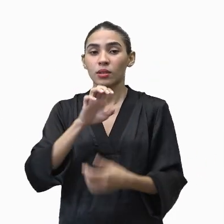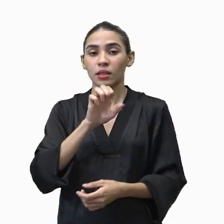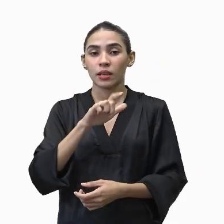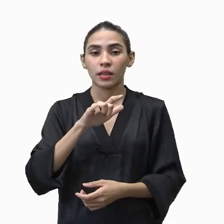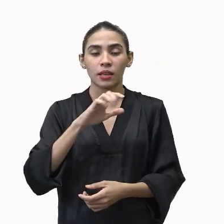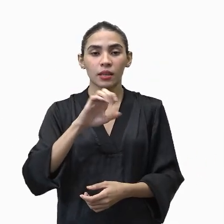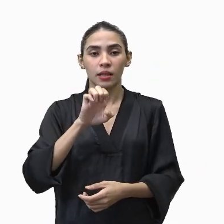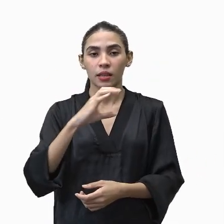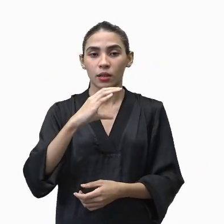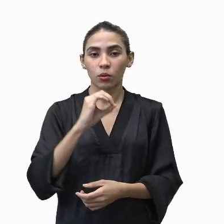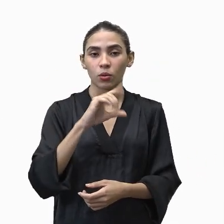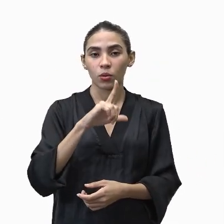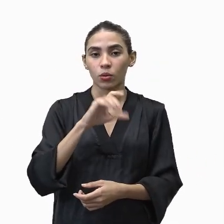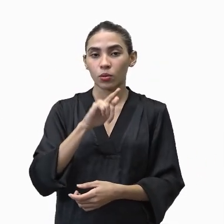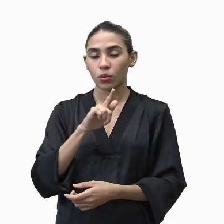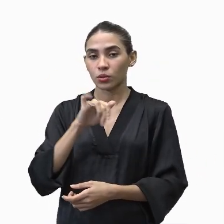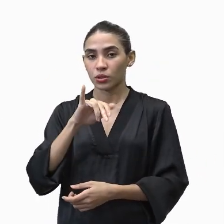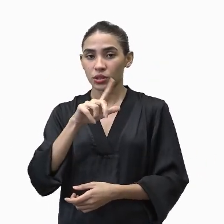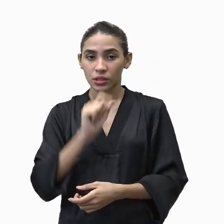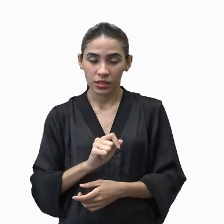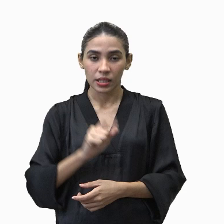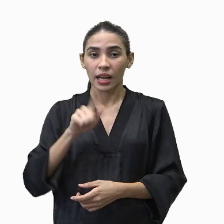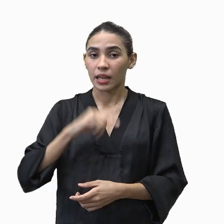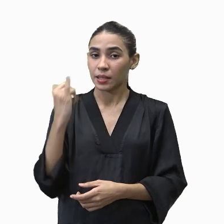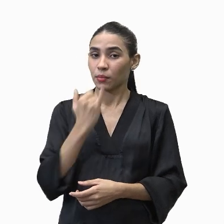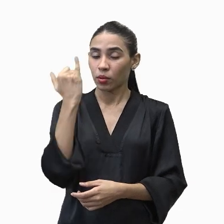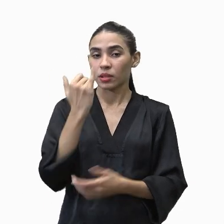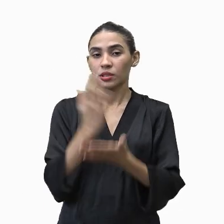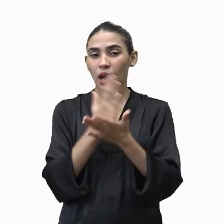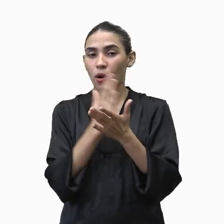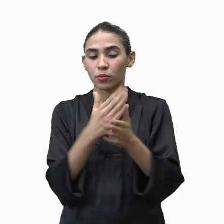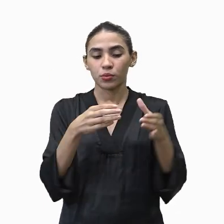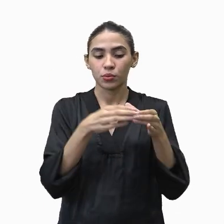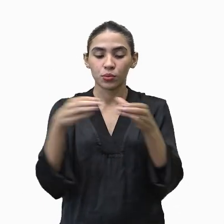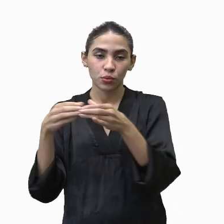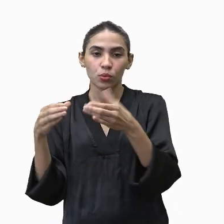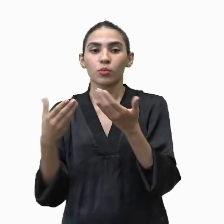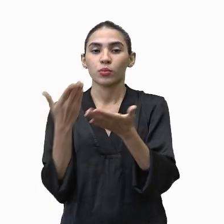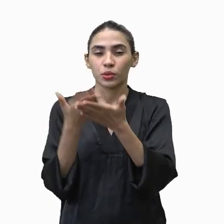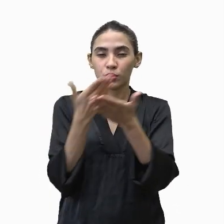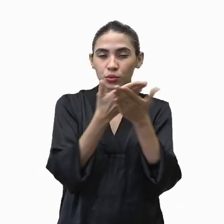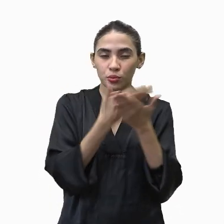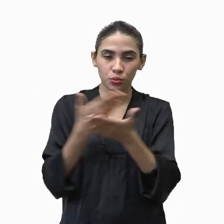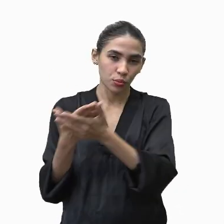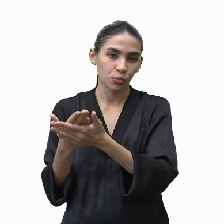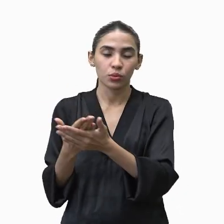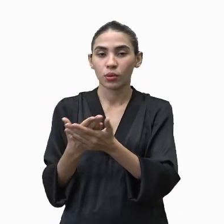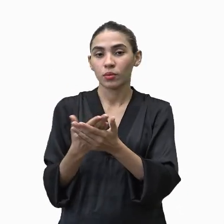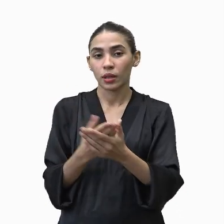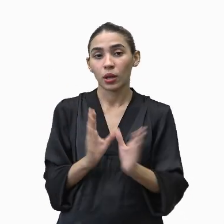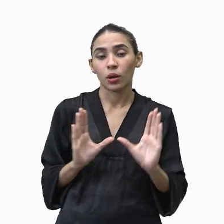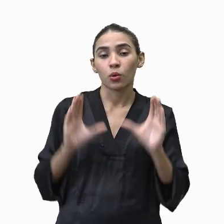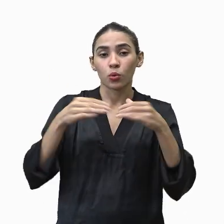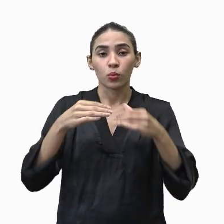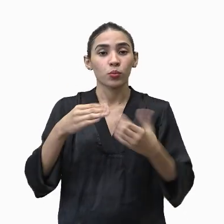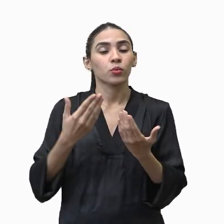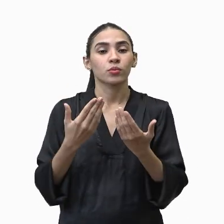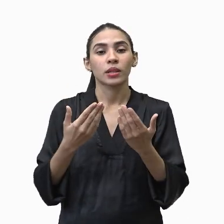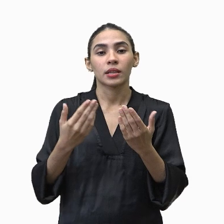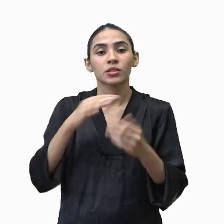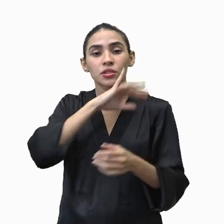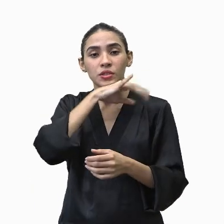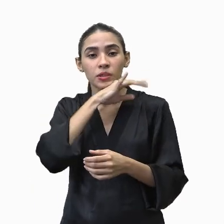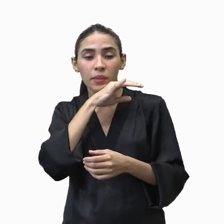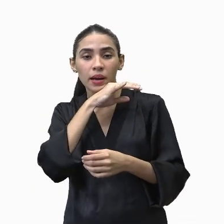ressaltar. Muitos grupos fazem estudos de determinadas espécies justamente por causa dessa